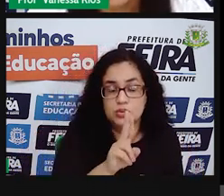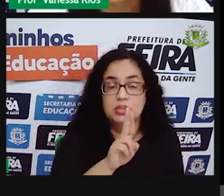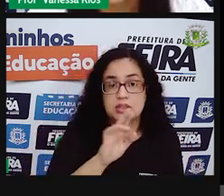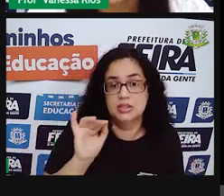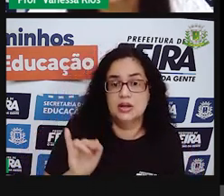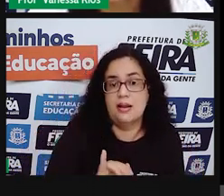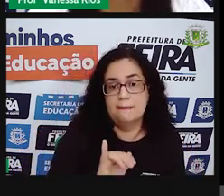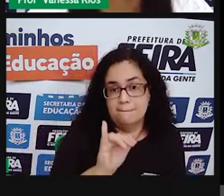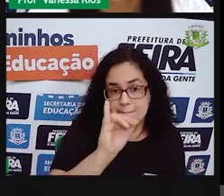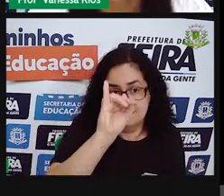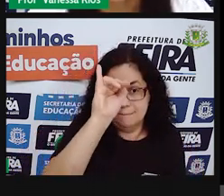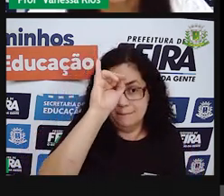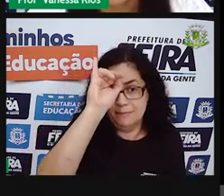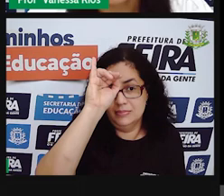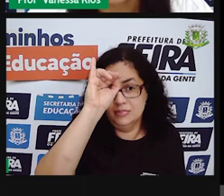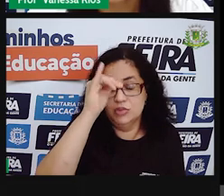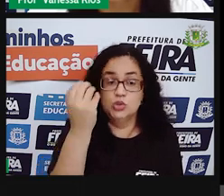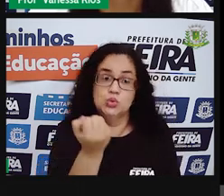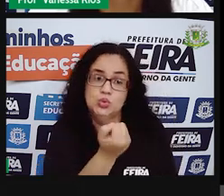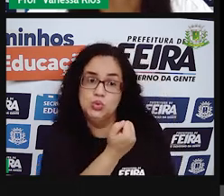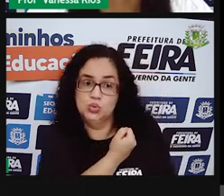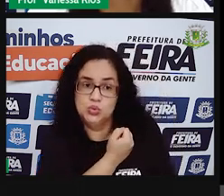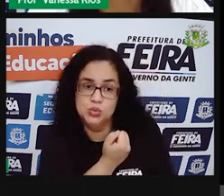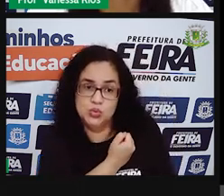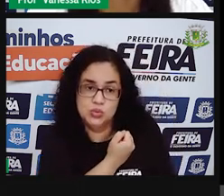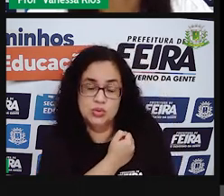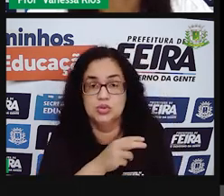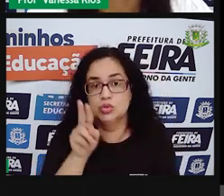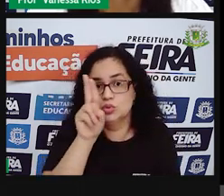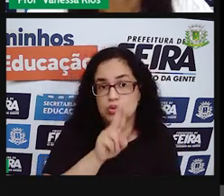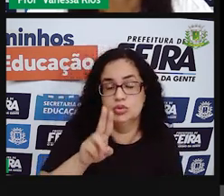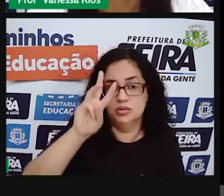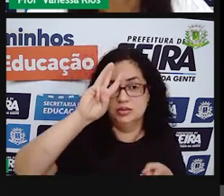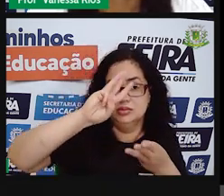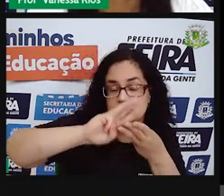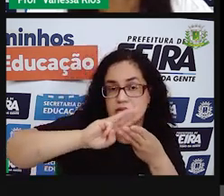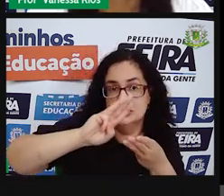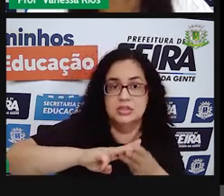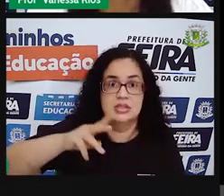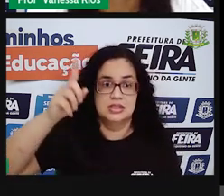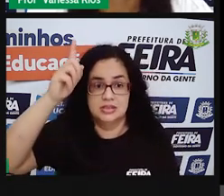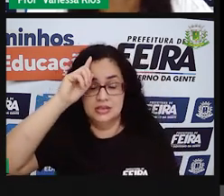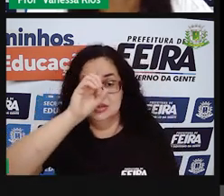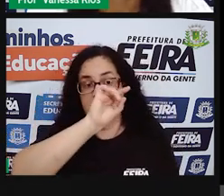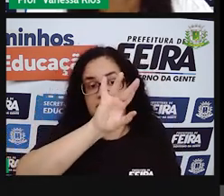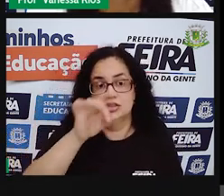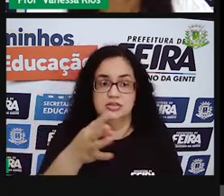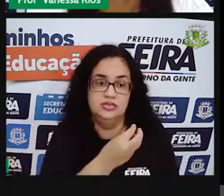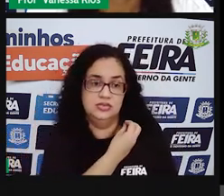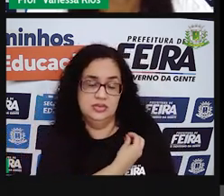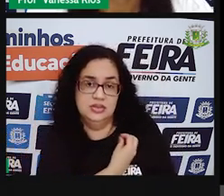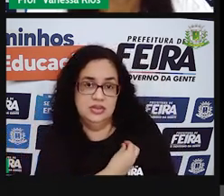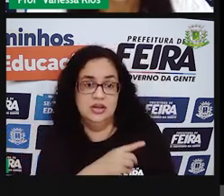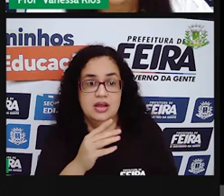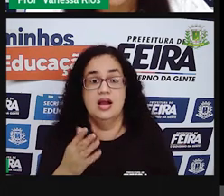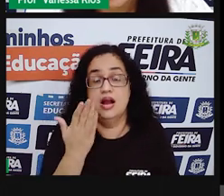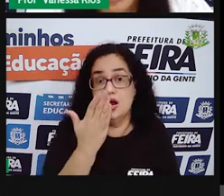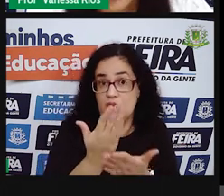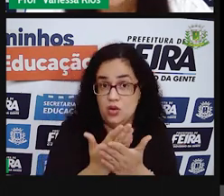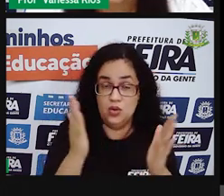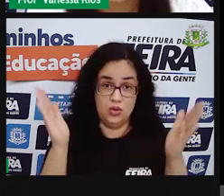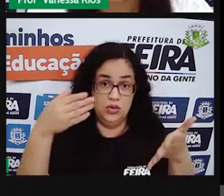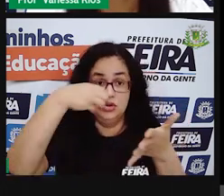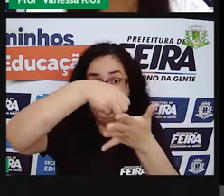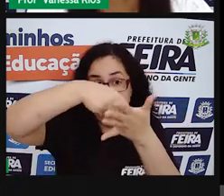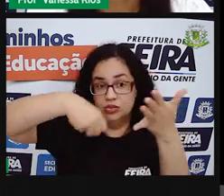tão importante, né? Que é mexer com os números, que é utilizar a matemática no dia a dia, na vida da gente. Então, fiquem agora com a